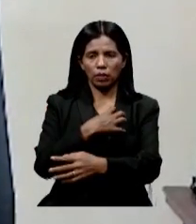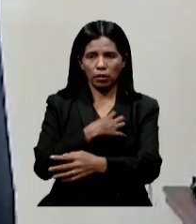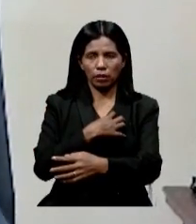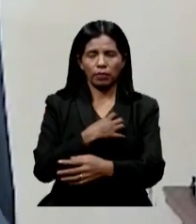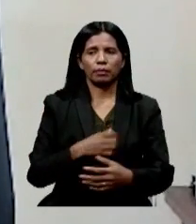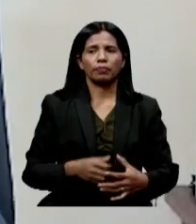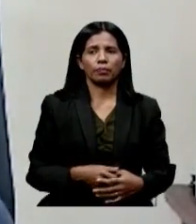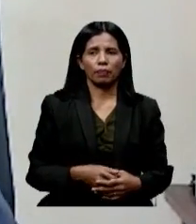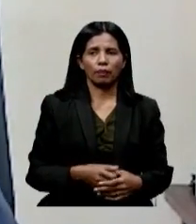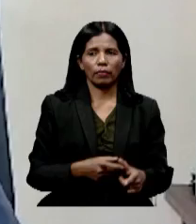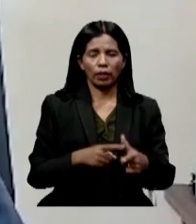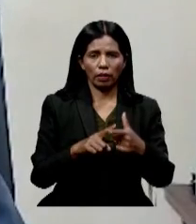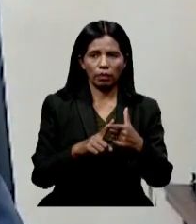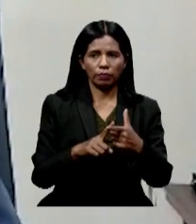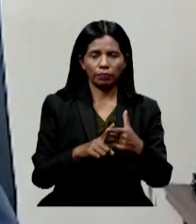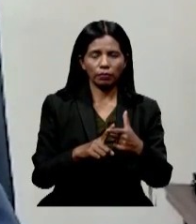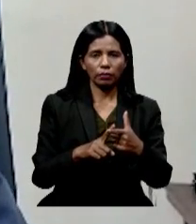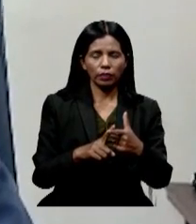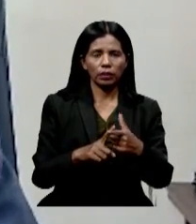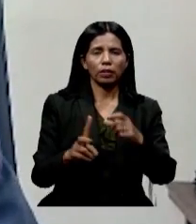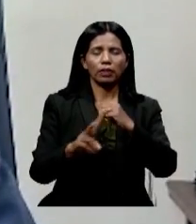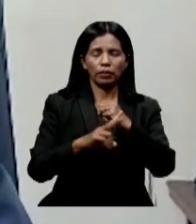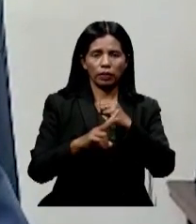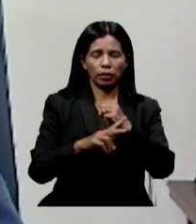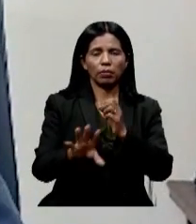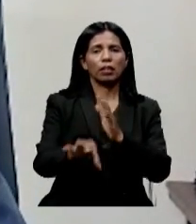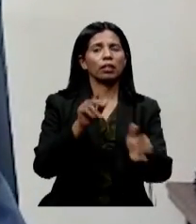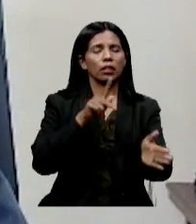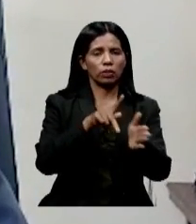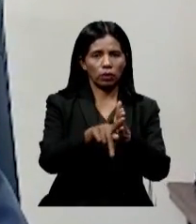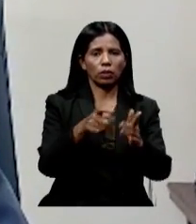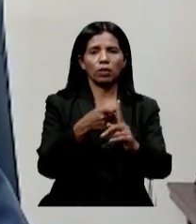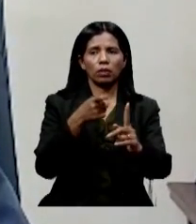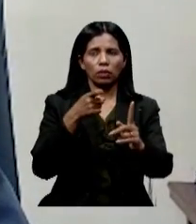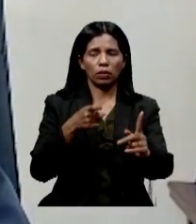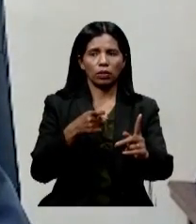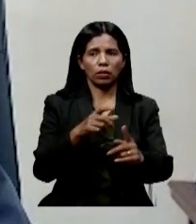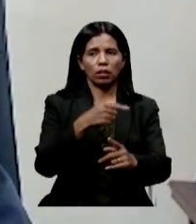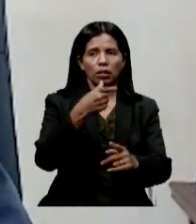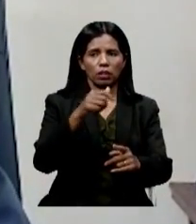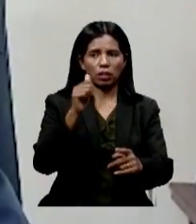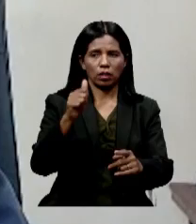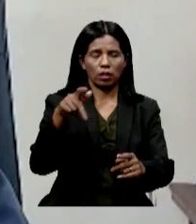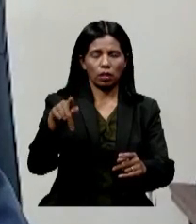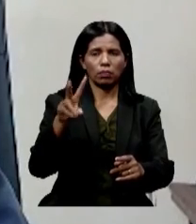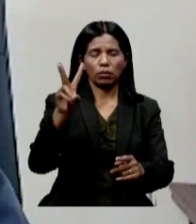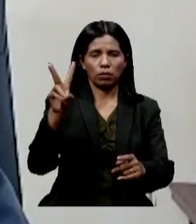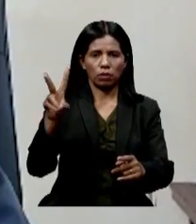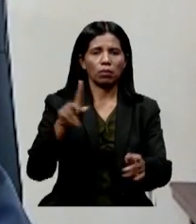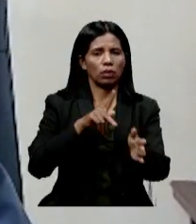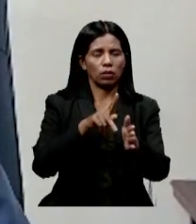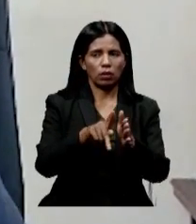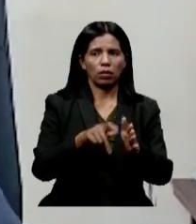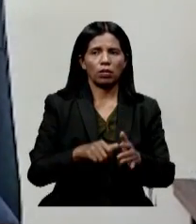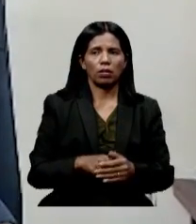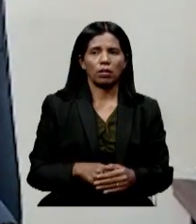nekarane. Ida nebe maka vítima ne hetan sona ne husi parti gam dodonia na